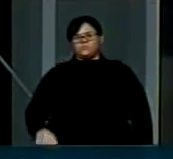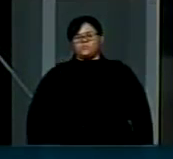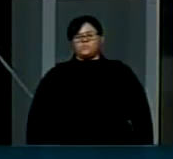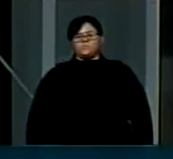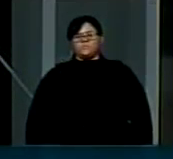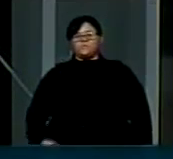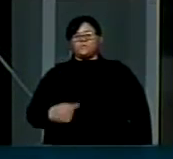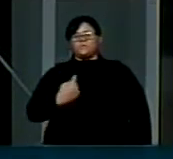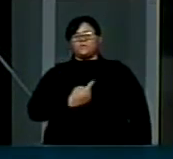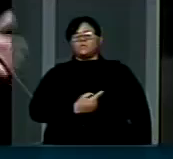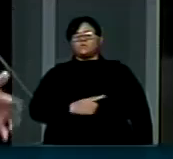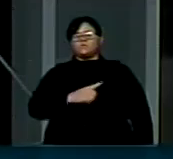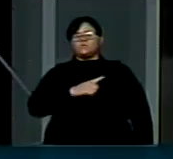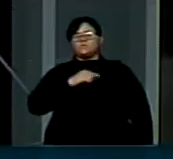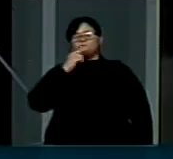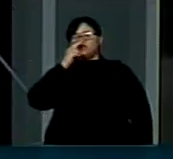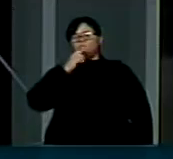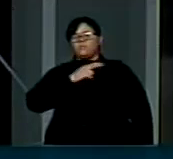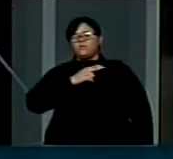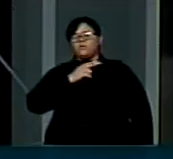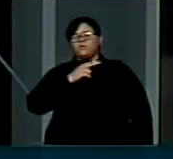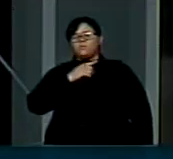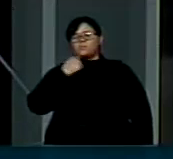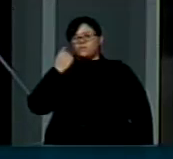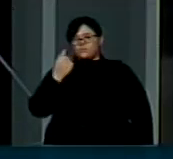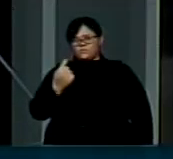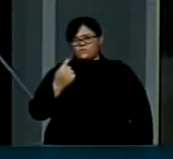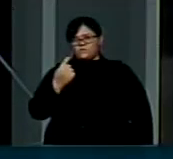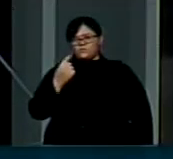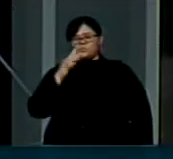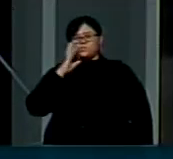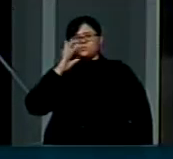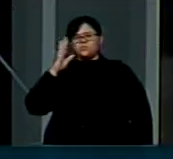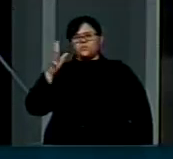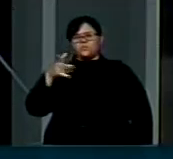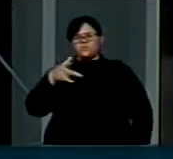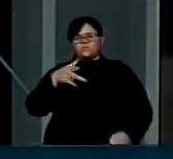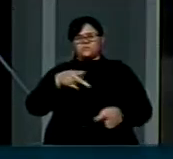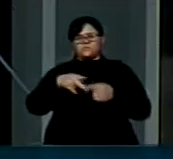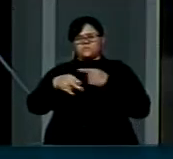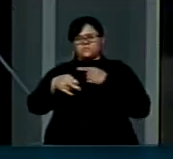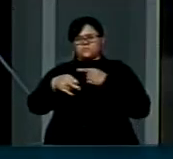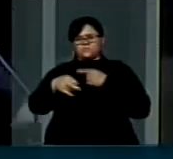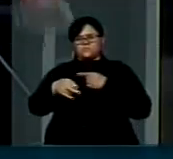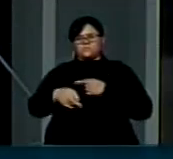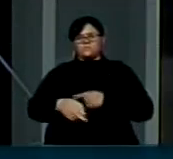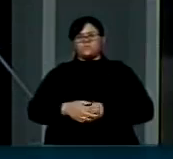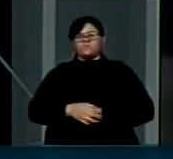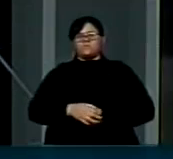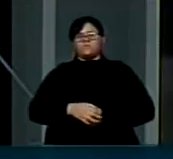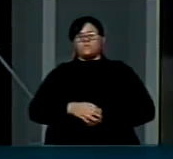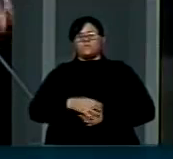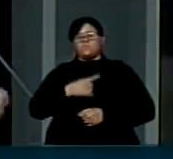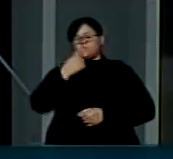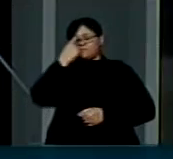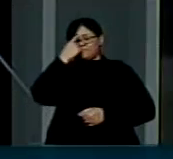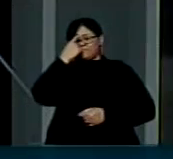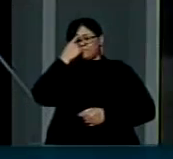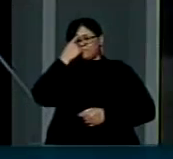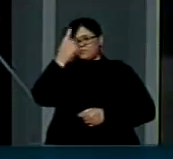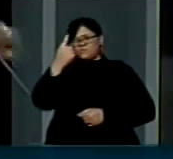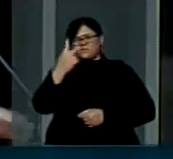nós teremos que ver tombando, sonhos sendo interrompidos, ideais sendo